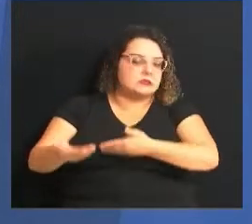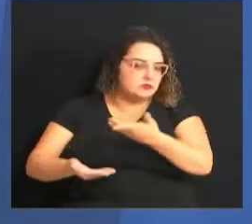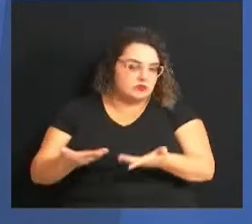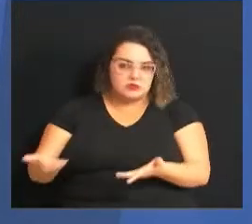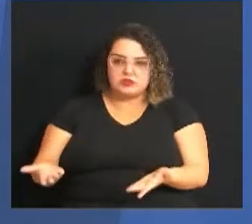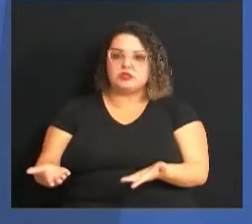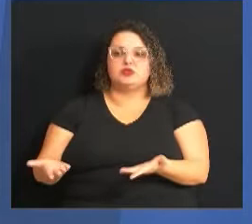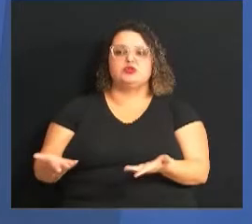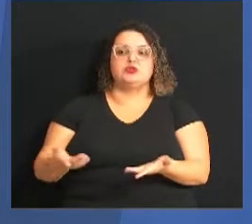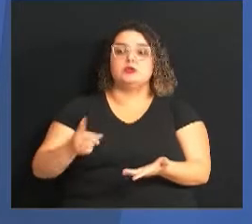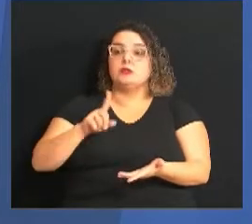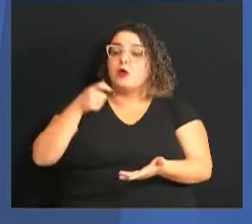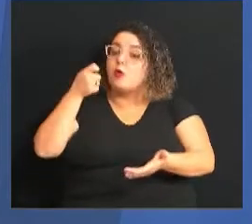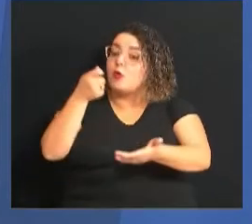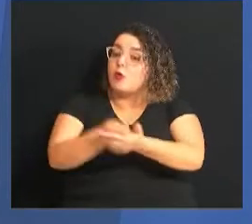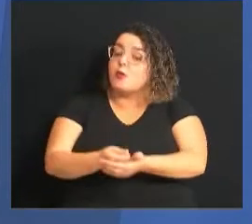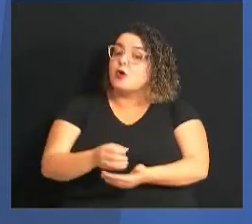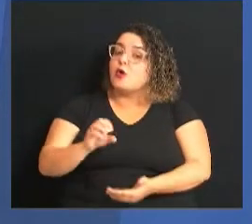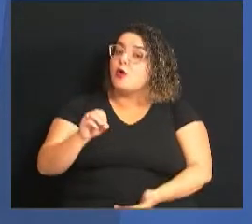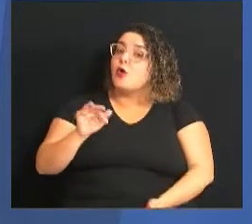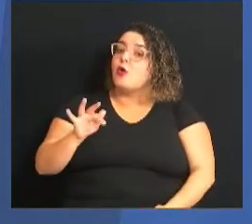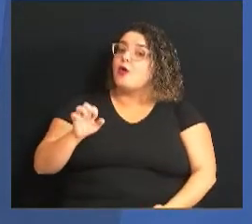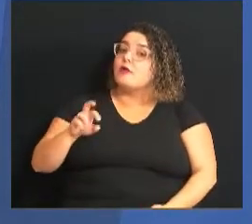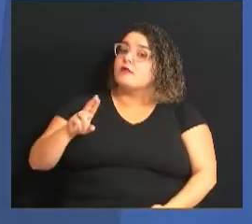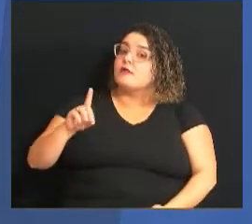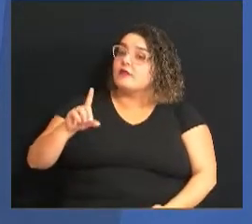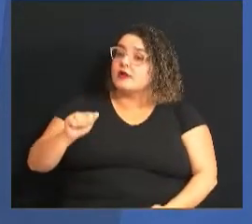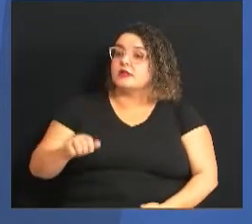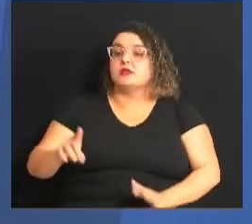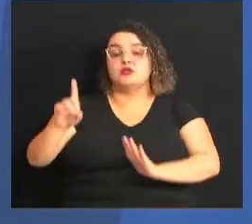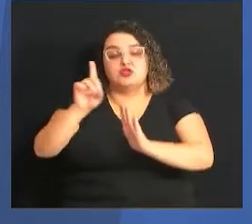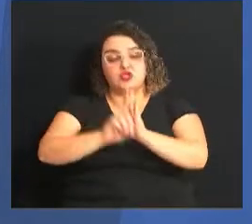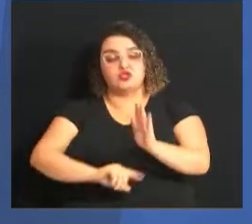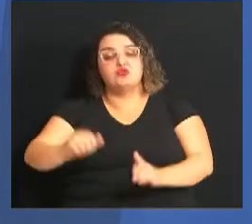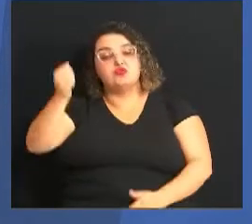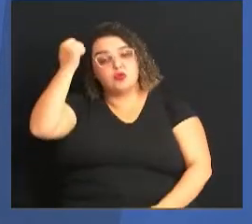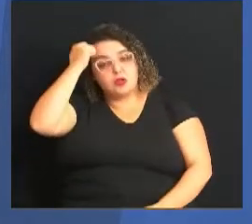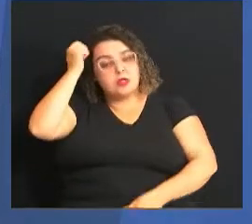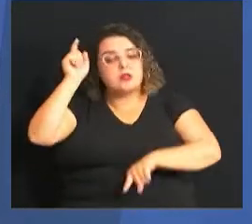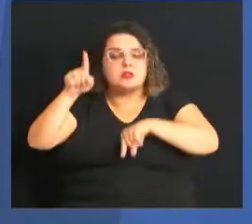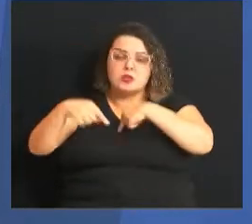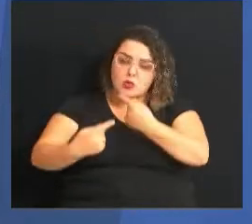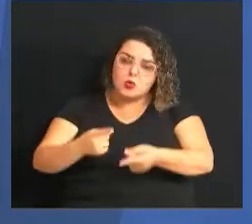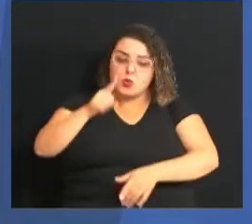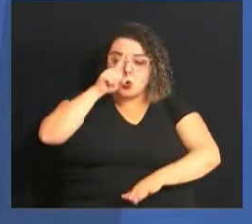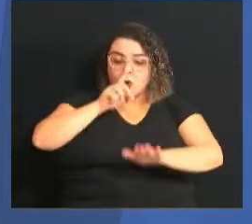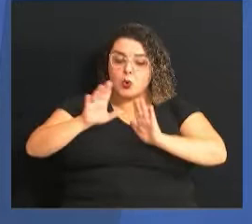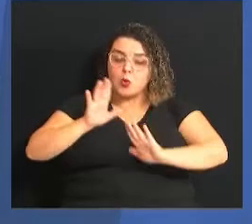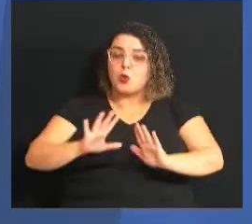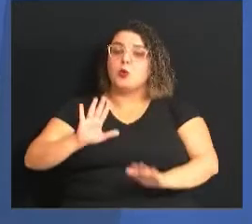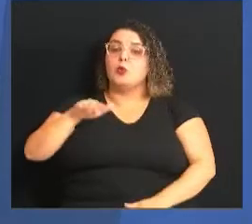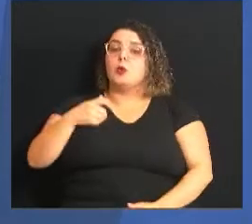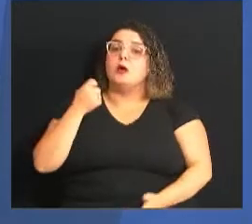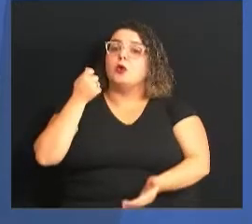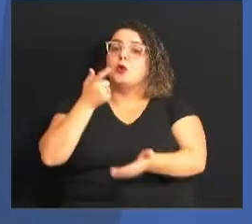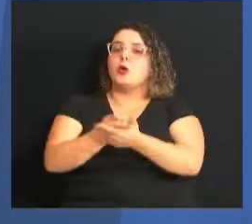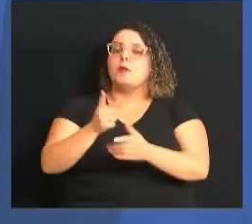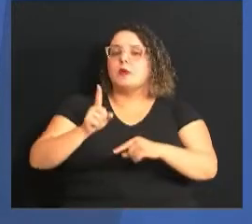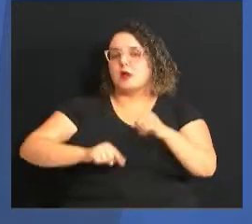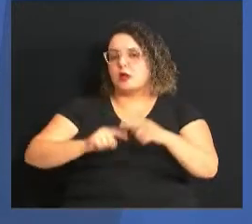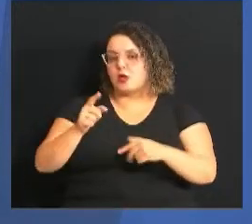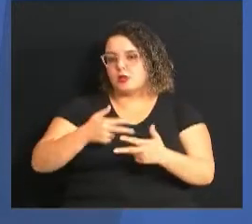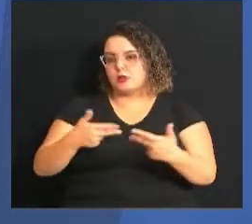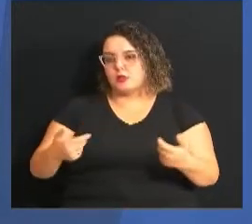de ofertas, direito do arrependimento, entre outros cuidados na hora de adquirir os produtos servidos